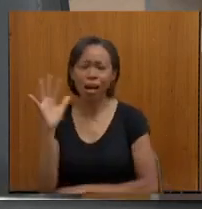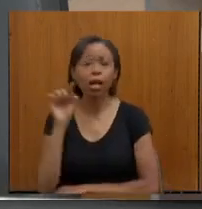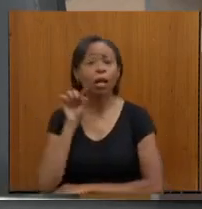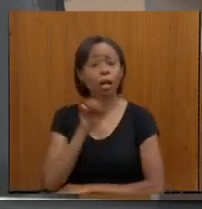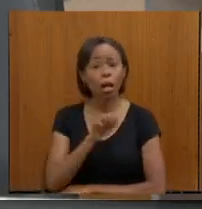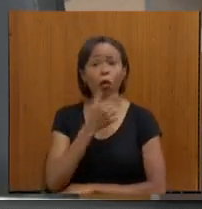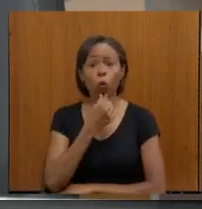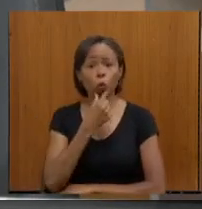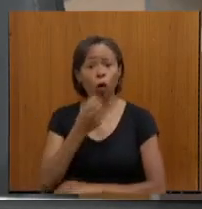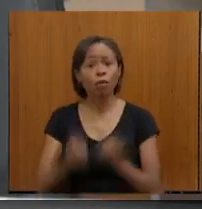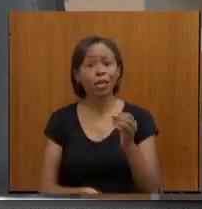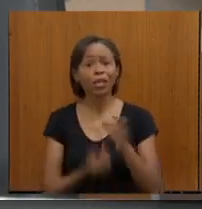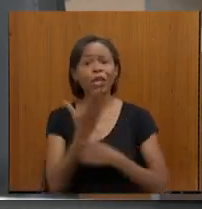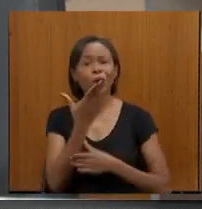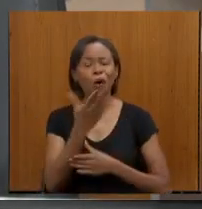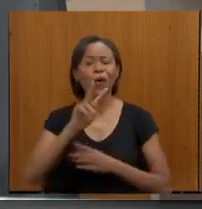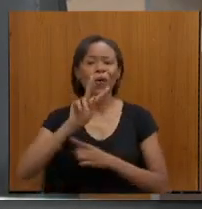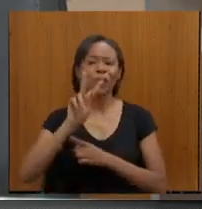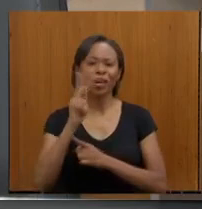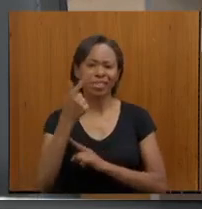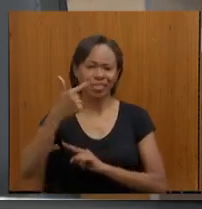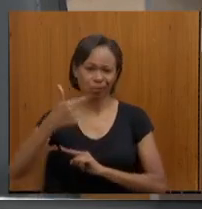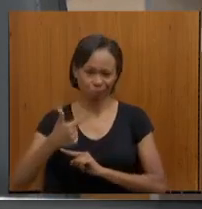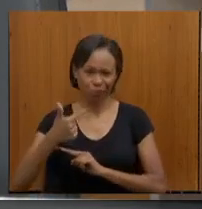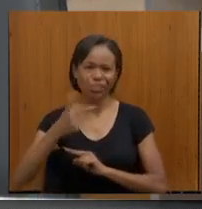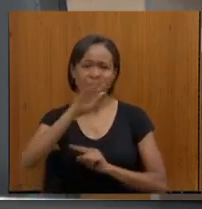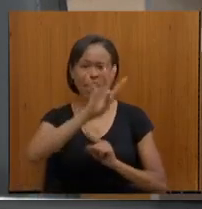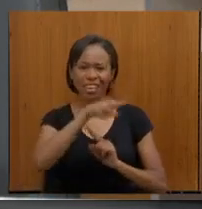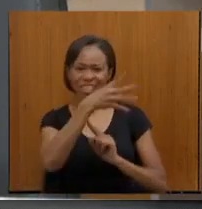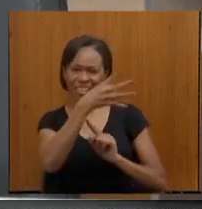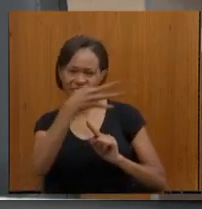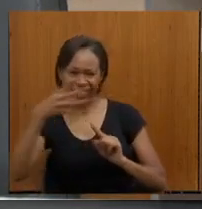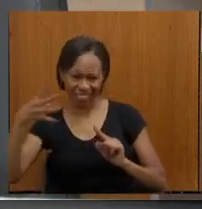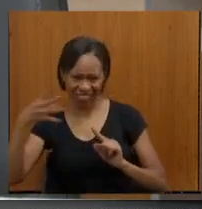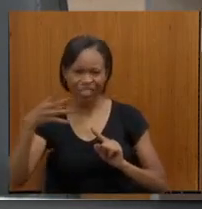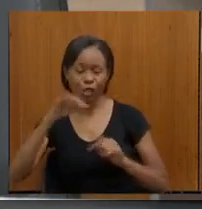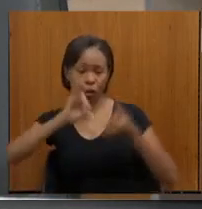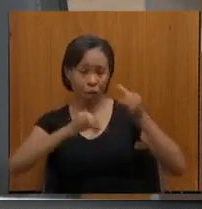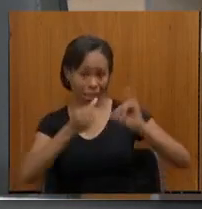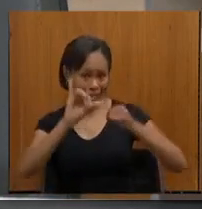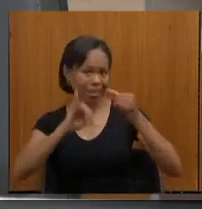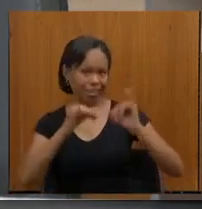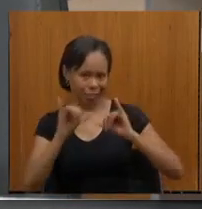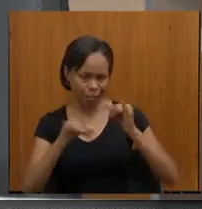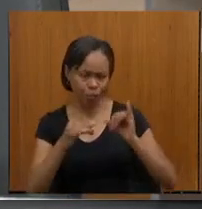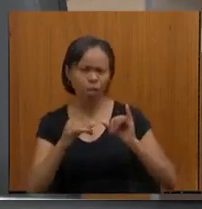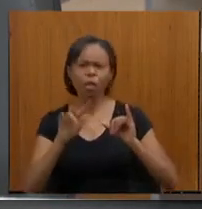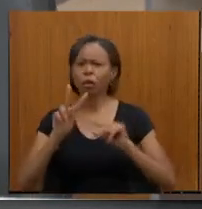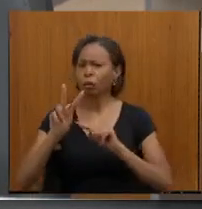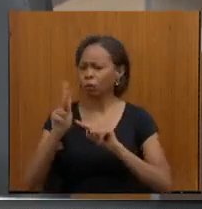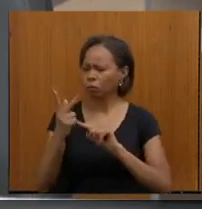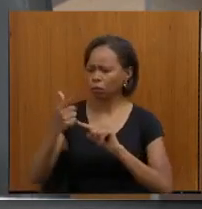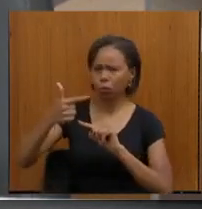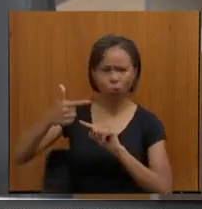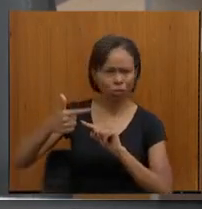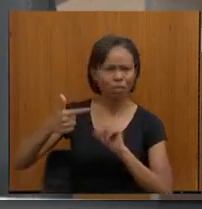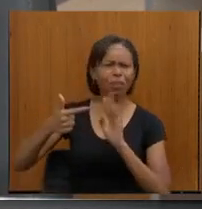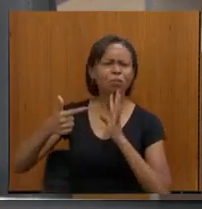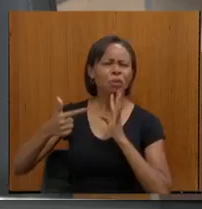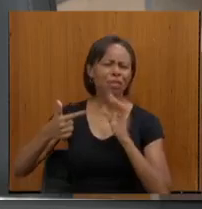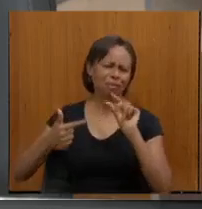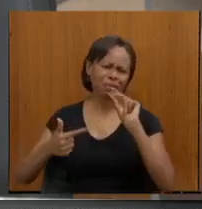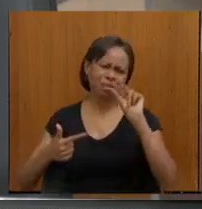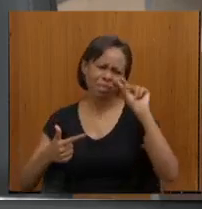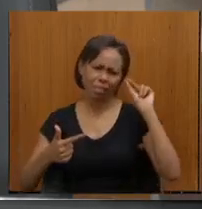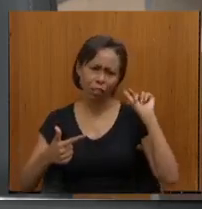E aí a partir do hidrogênio o sendo conhecido já há bastante tempo eu posso